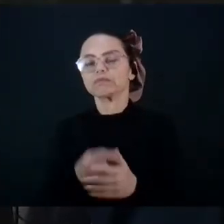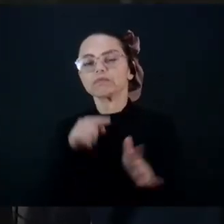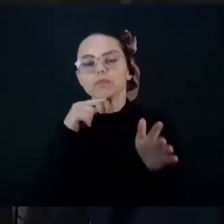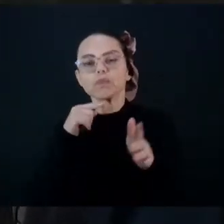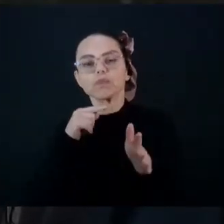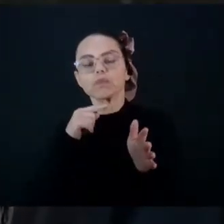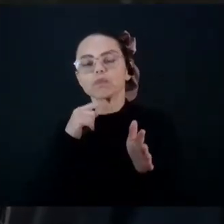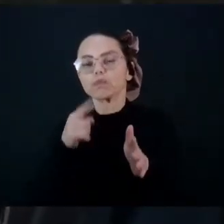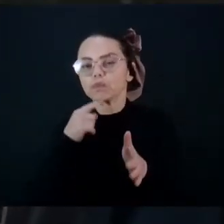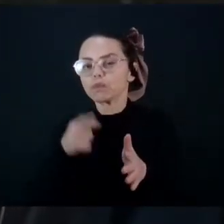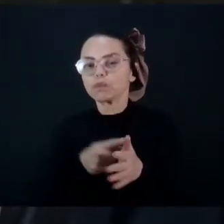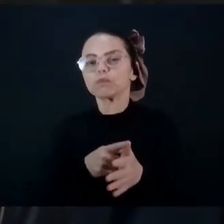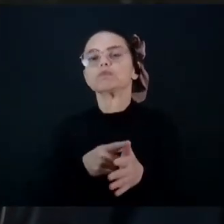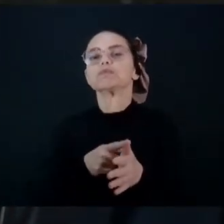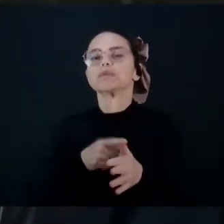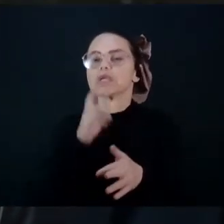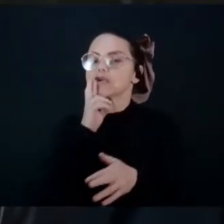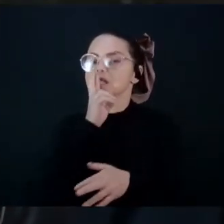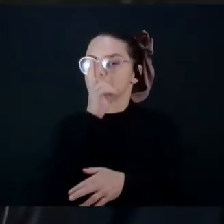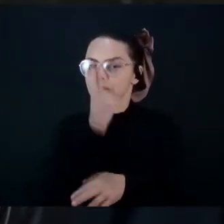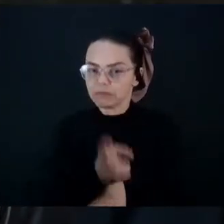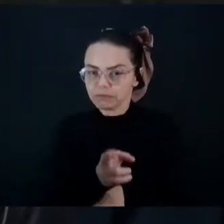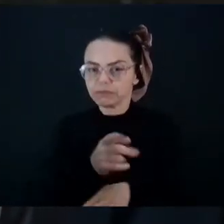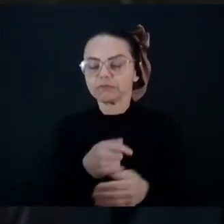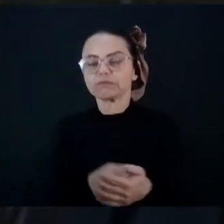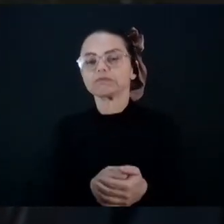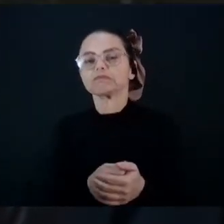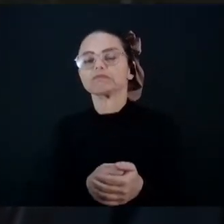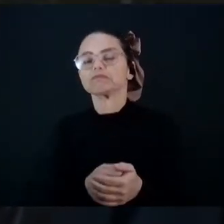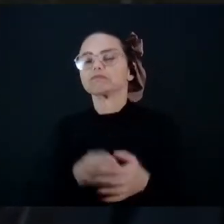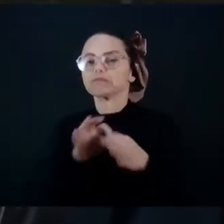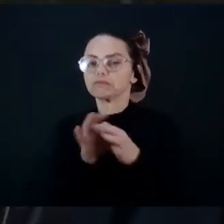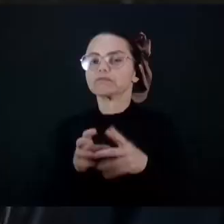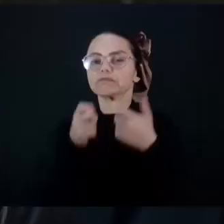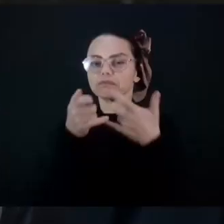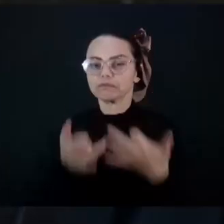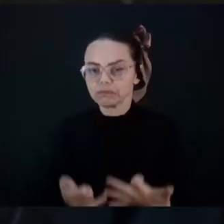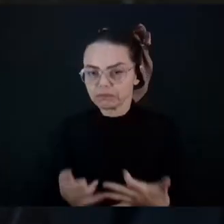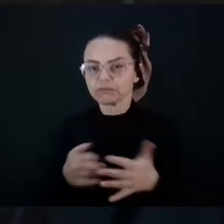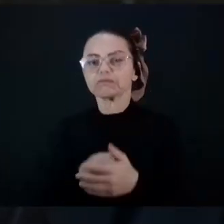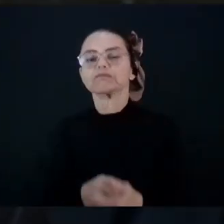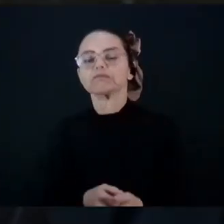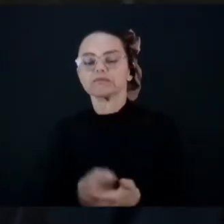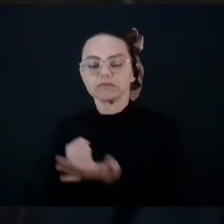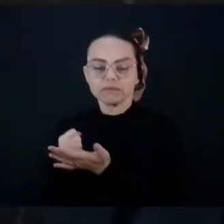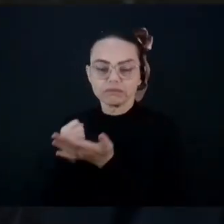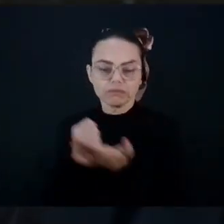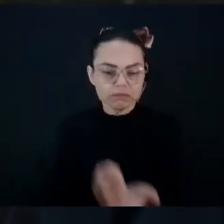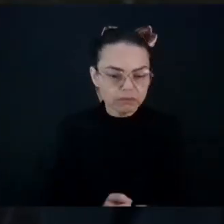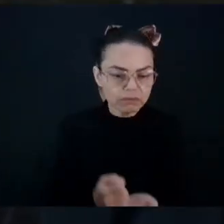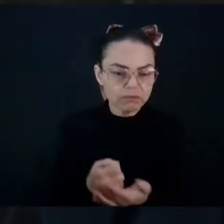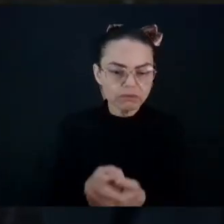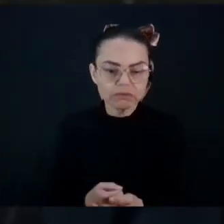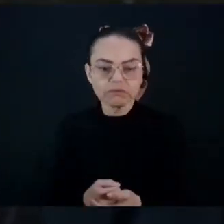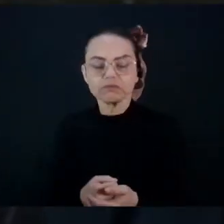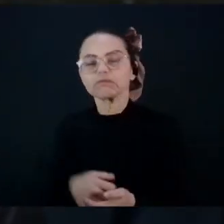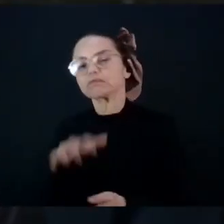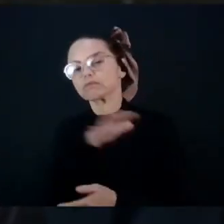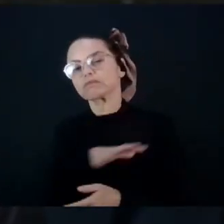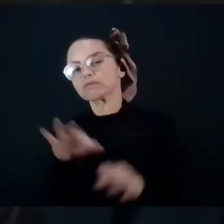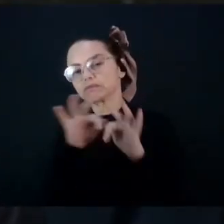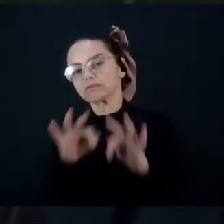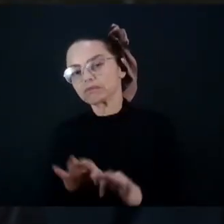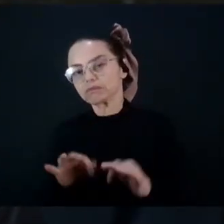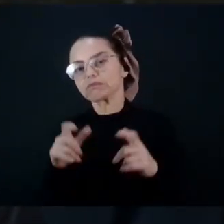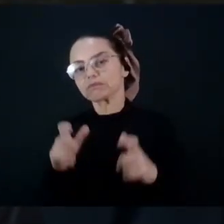qualquer situação, assim, eles estão sempre dispostos, assim, a ajudar. É um ambiente muito feliz, né? Foi